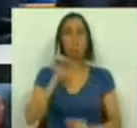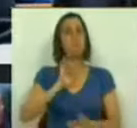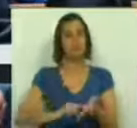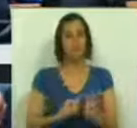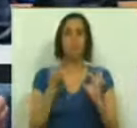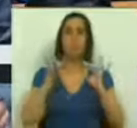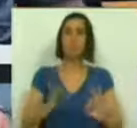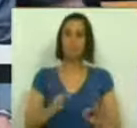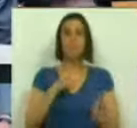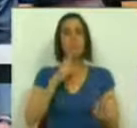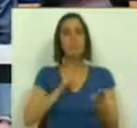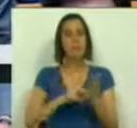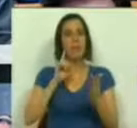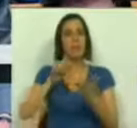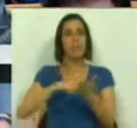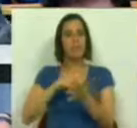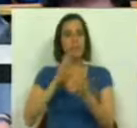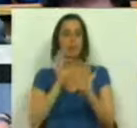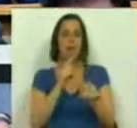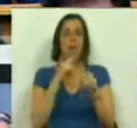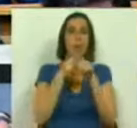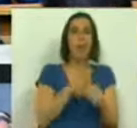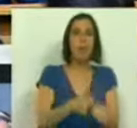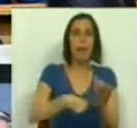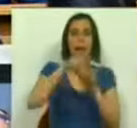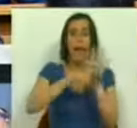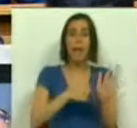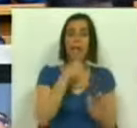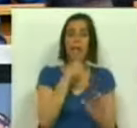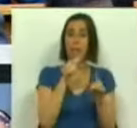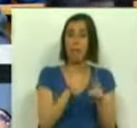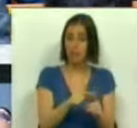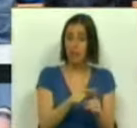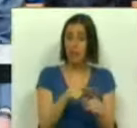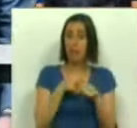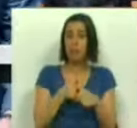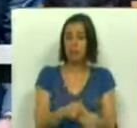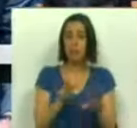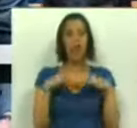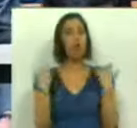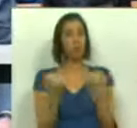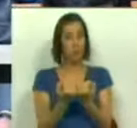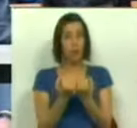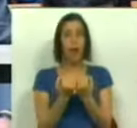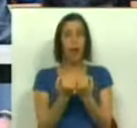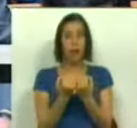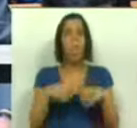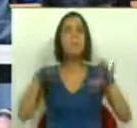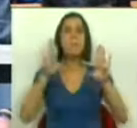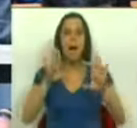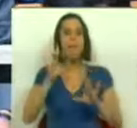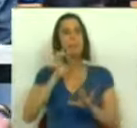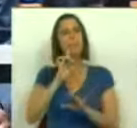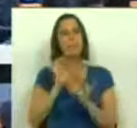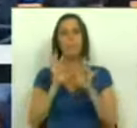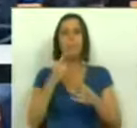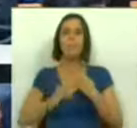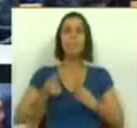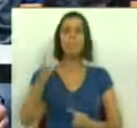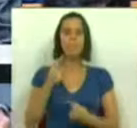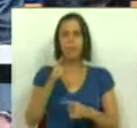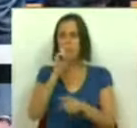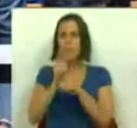facto necessário pugnar, quer pelo cumprimento das regras estabelecidas em termos sociais, mas sobretudo também